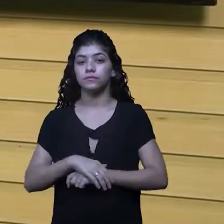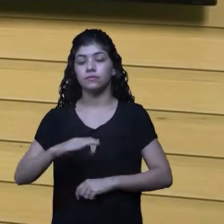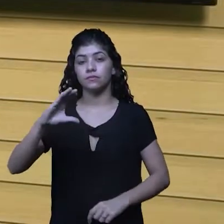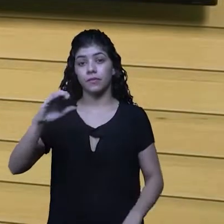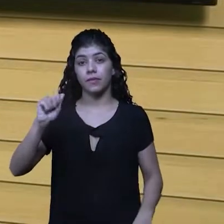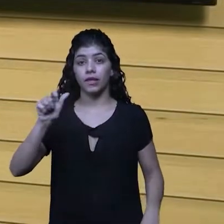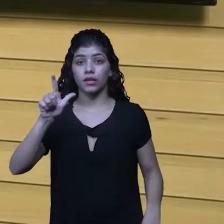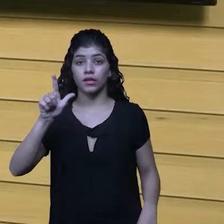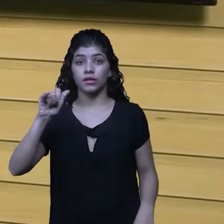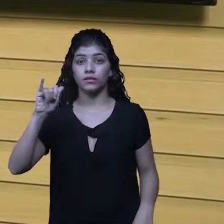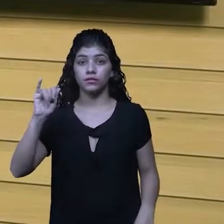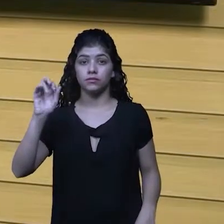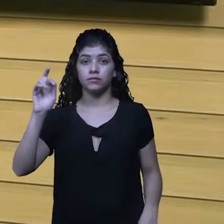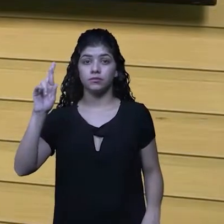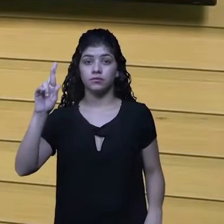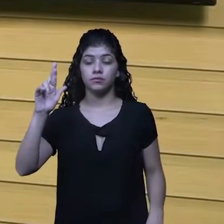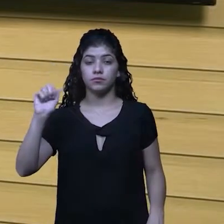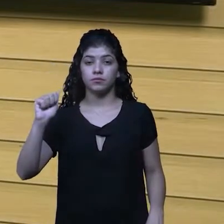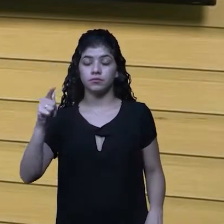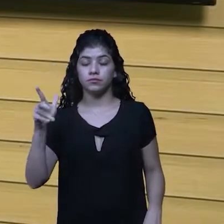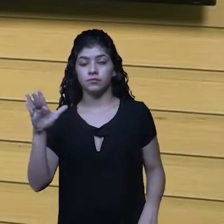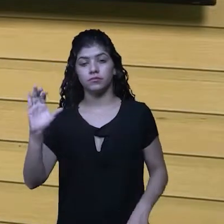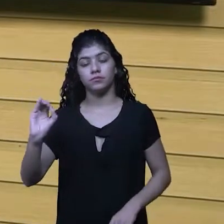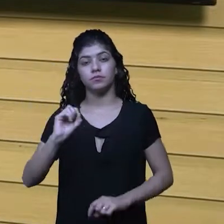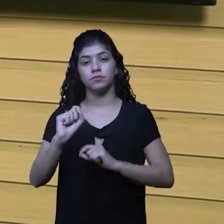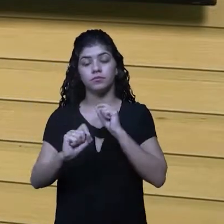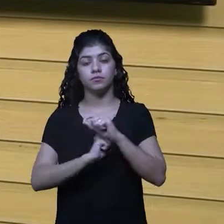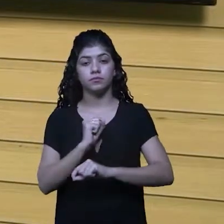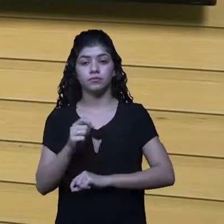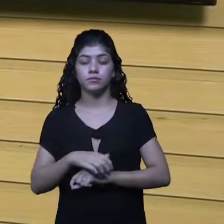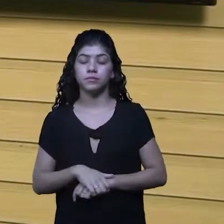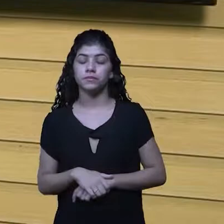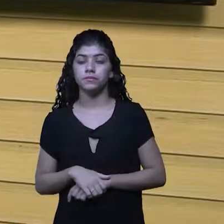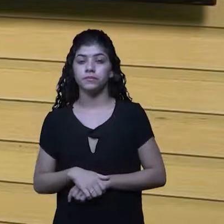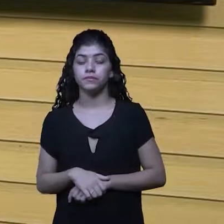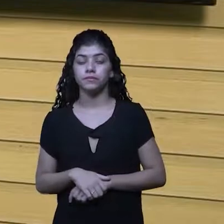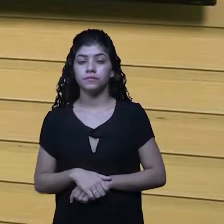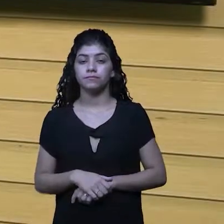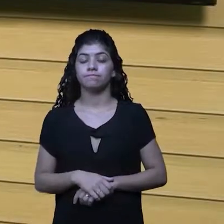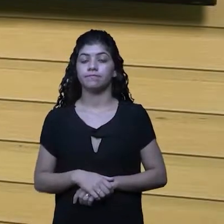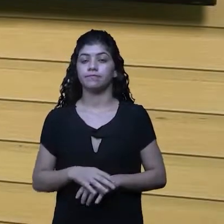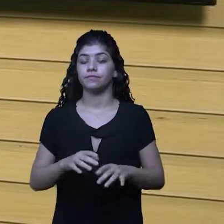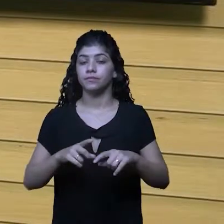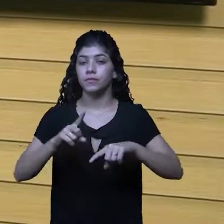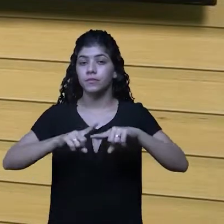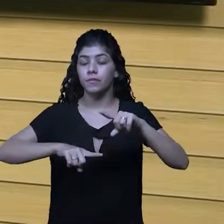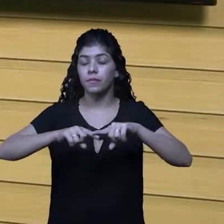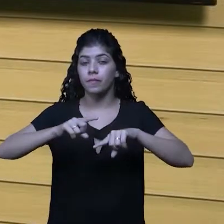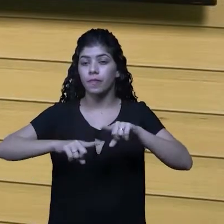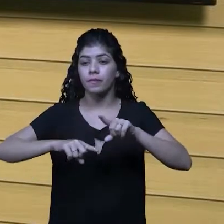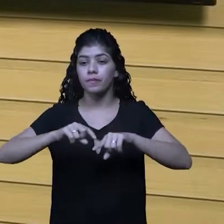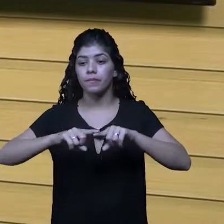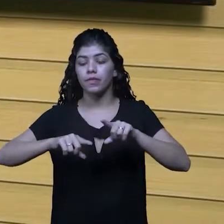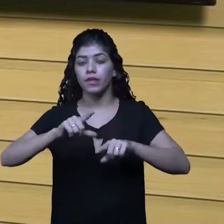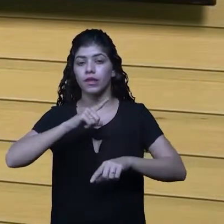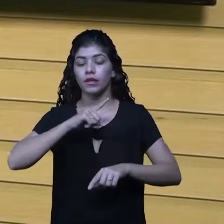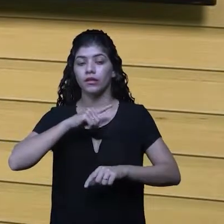calibração. A gente tem que entender calibração como um instrumento que ele vai ser